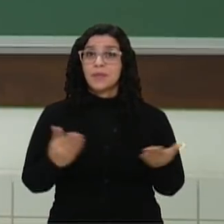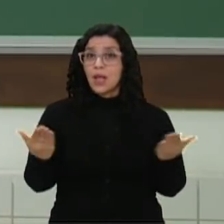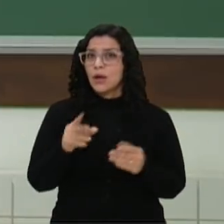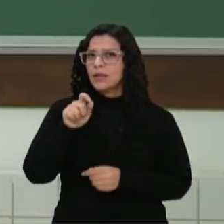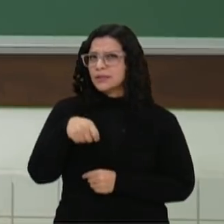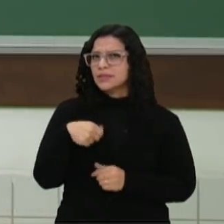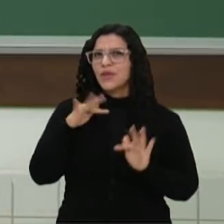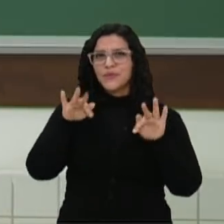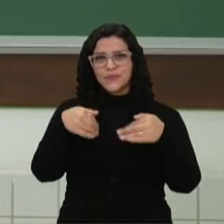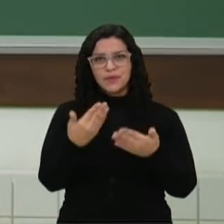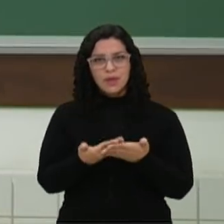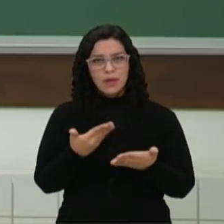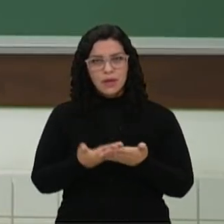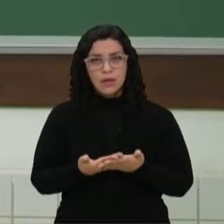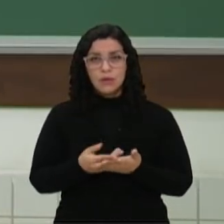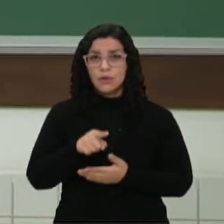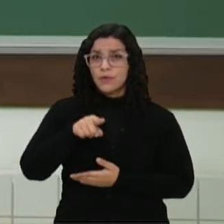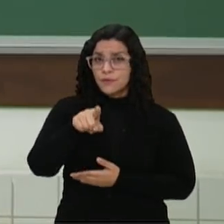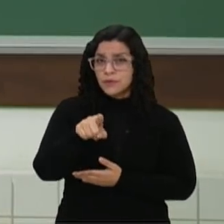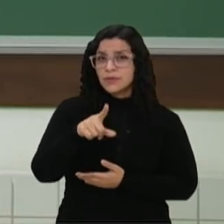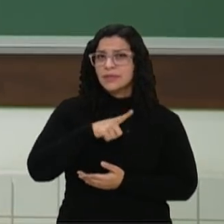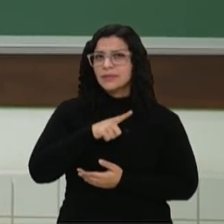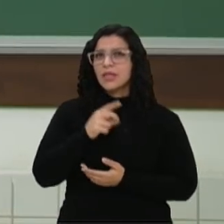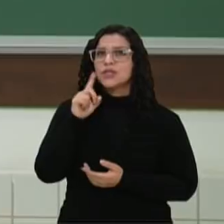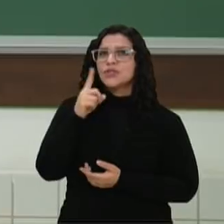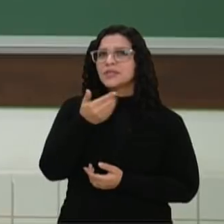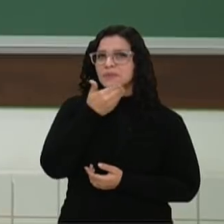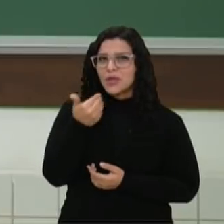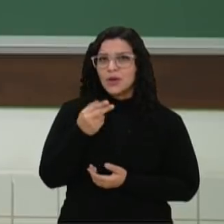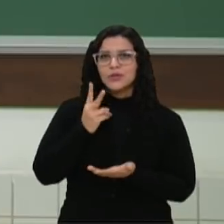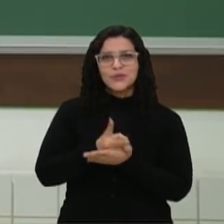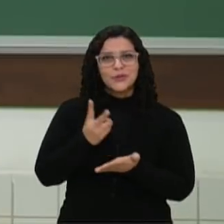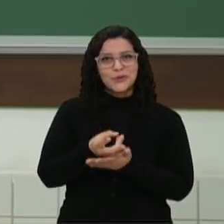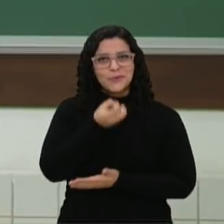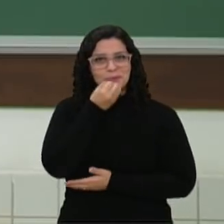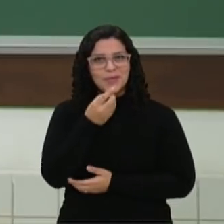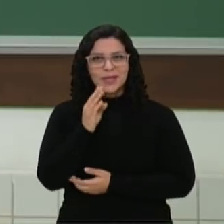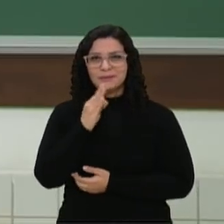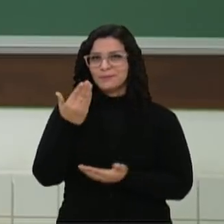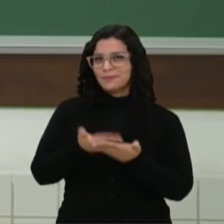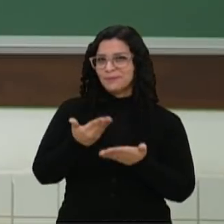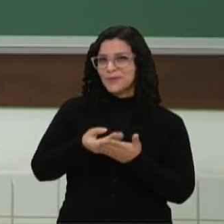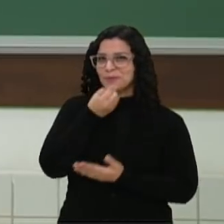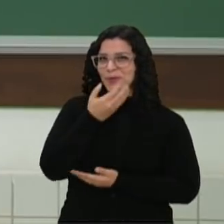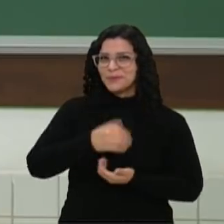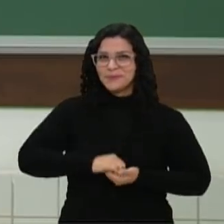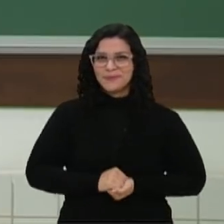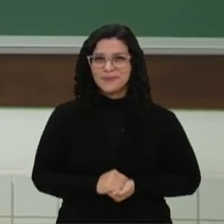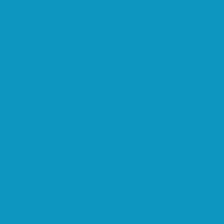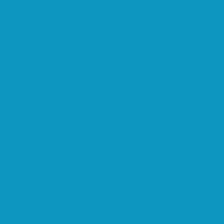Agora sim, estamos no fim. Desejo a você dias melhores, continue bem e bons estudos.